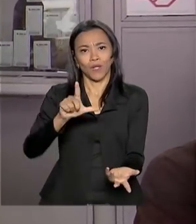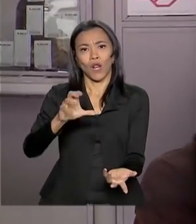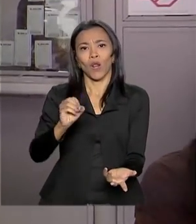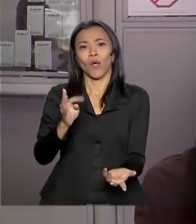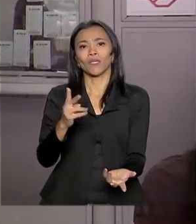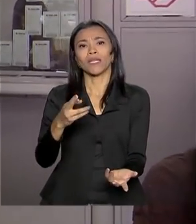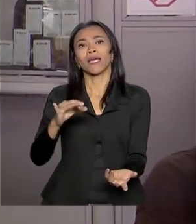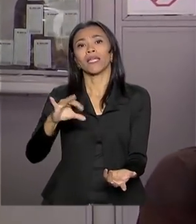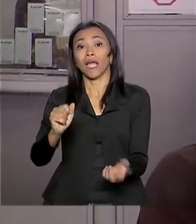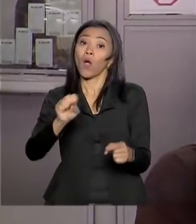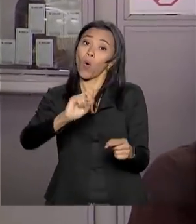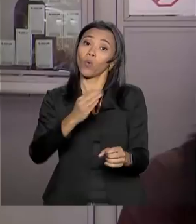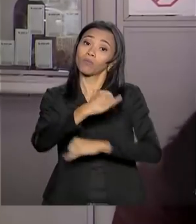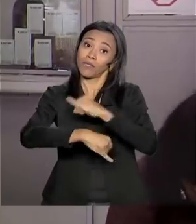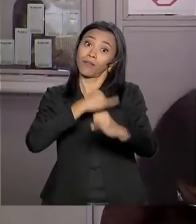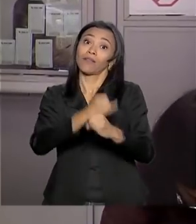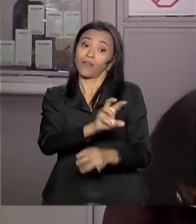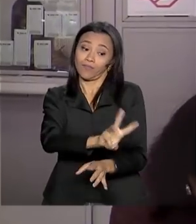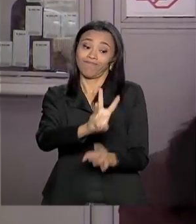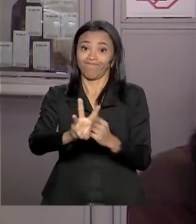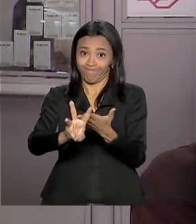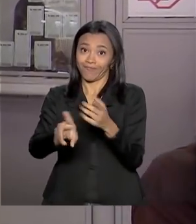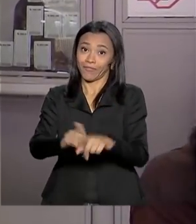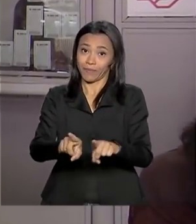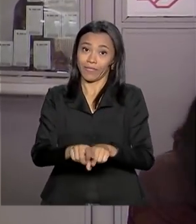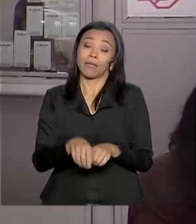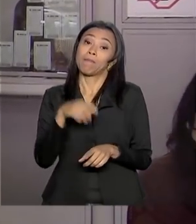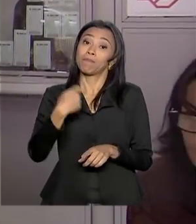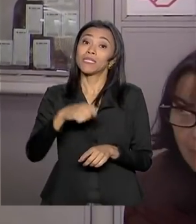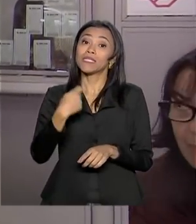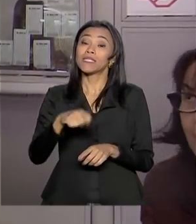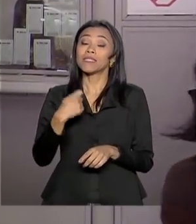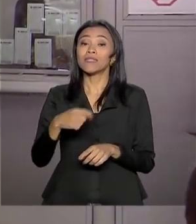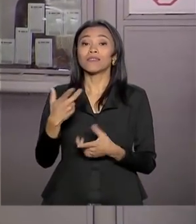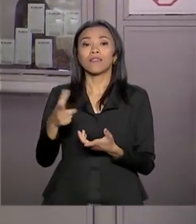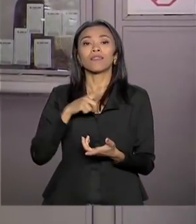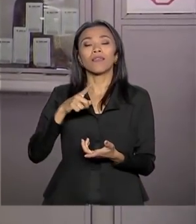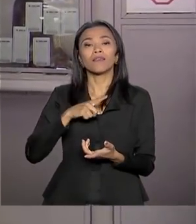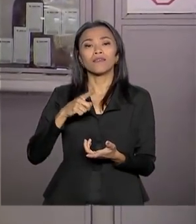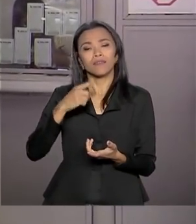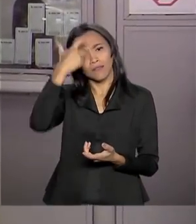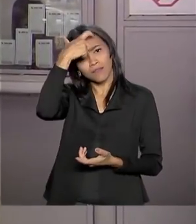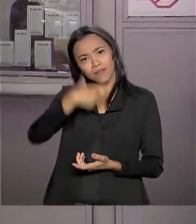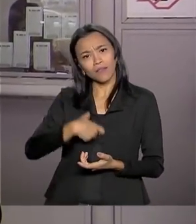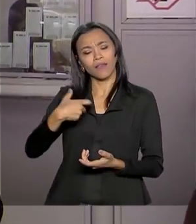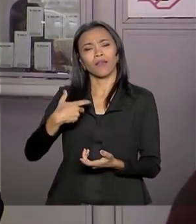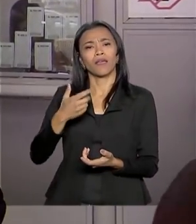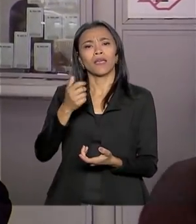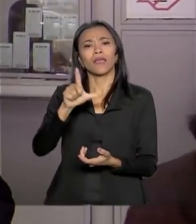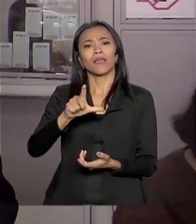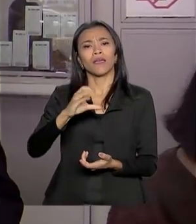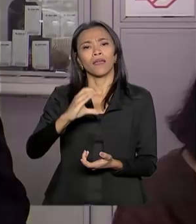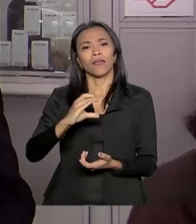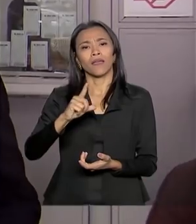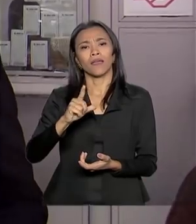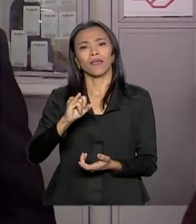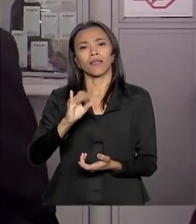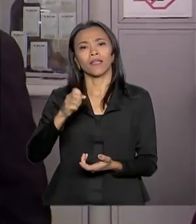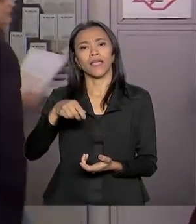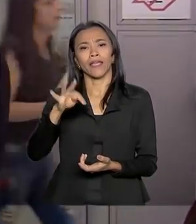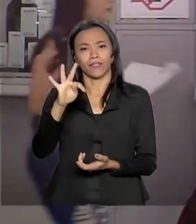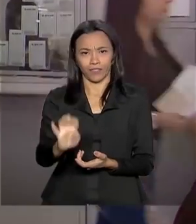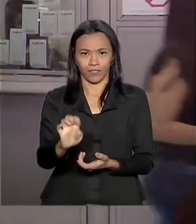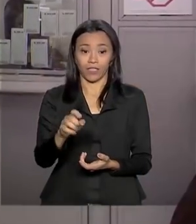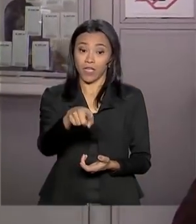portal loterias online mas para isso é preciso ser cliente da caixa econômica federal estou na mais antiga casa lotérica da cidade